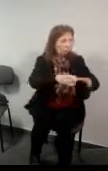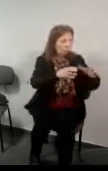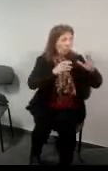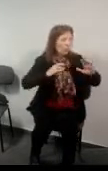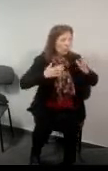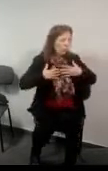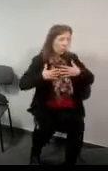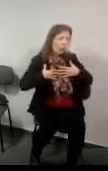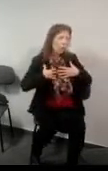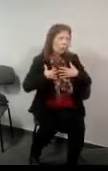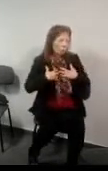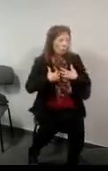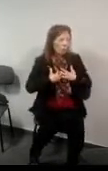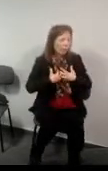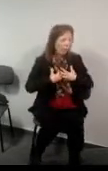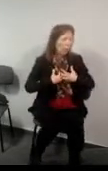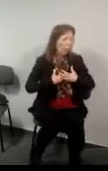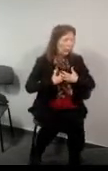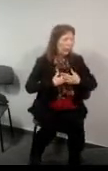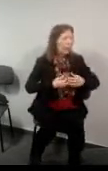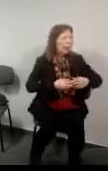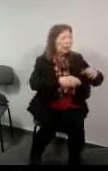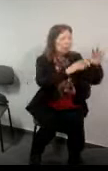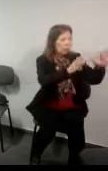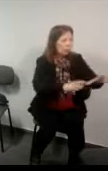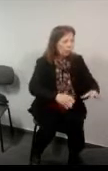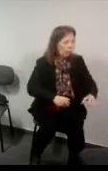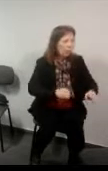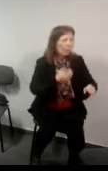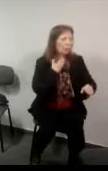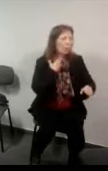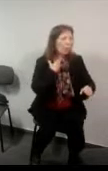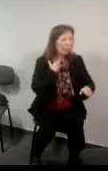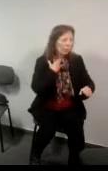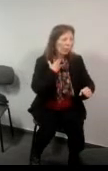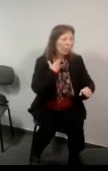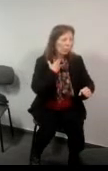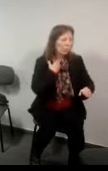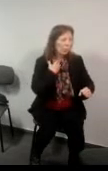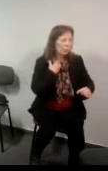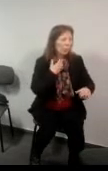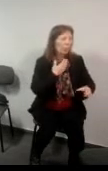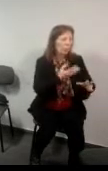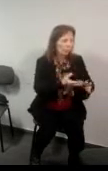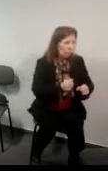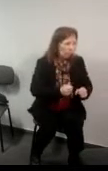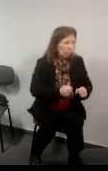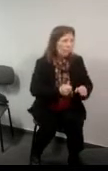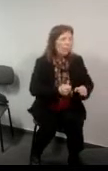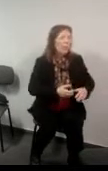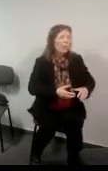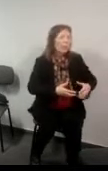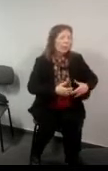então, digamos, eu sou o magnetizador, tá? Eu vou harmonizar você, mas o meu laríngeo não está bem harmonizado, tem mais